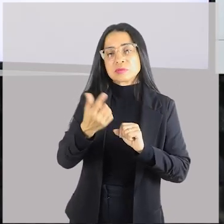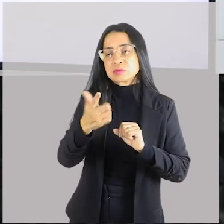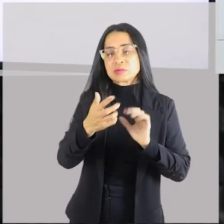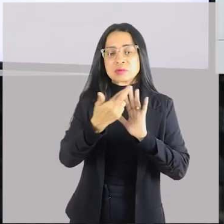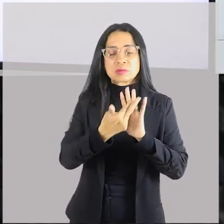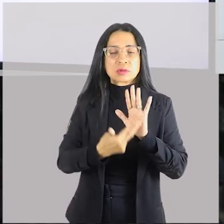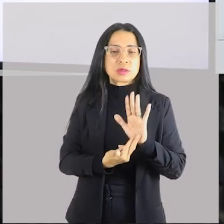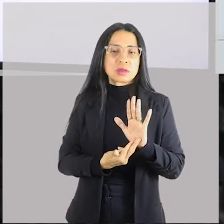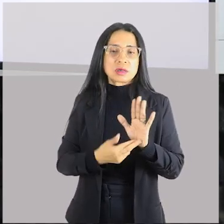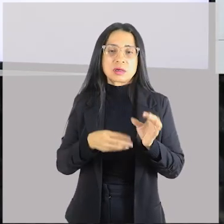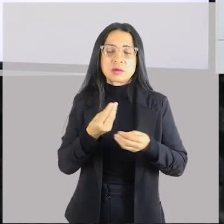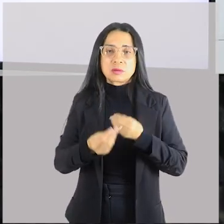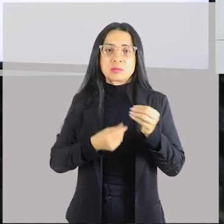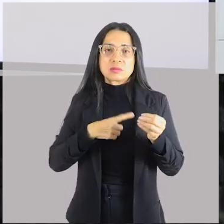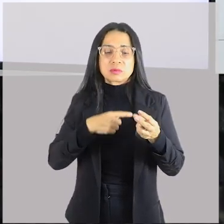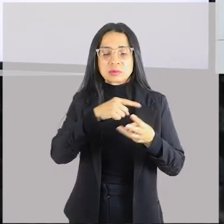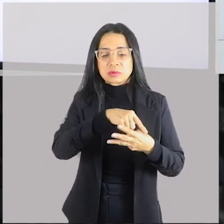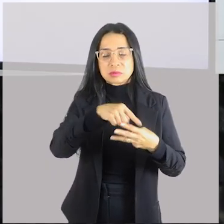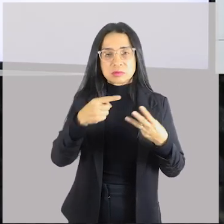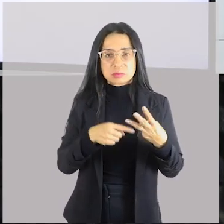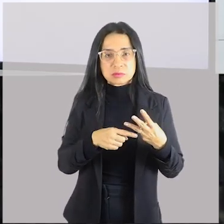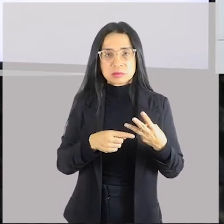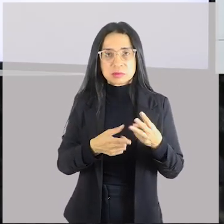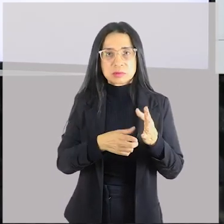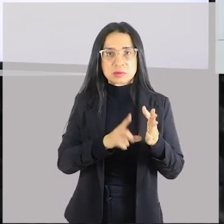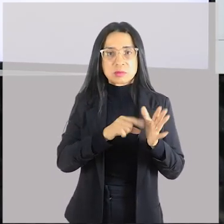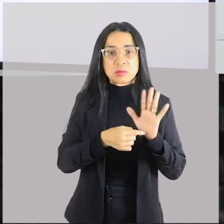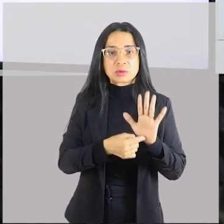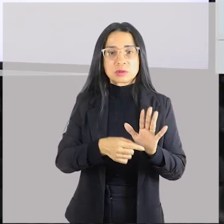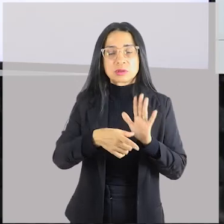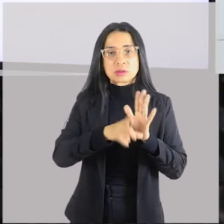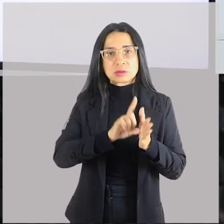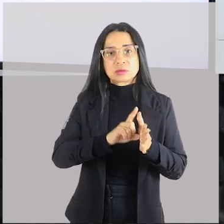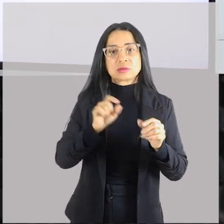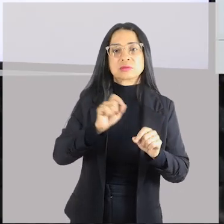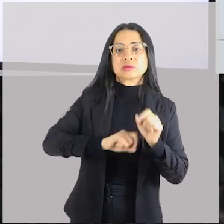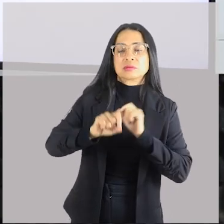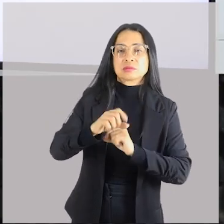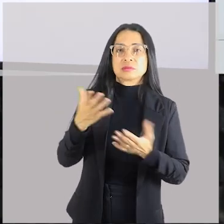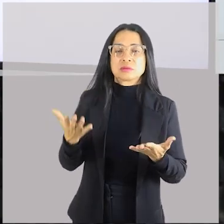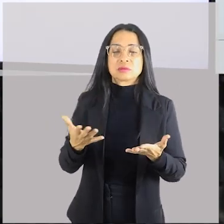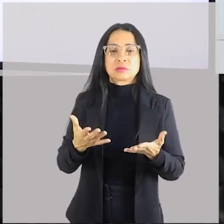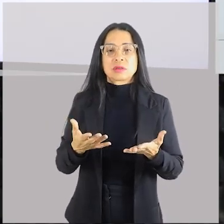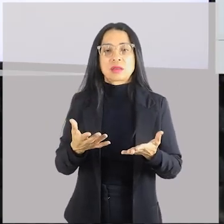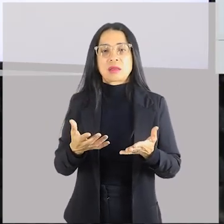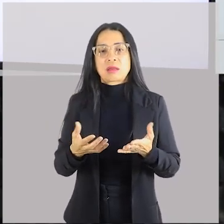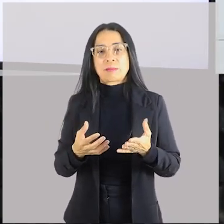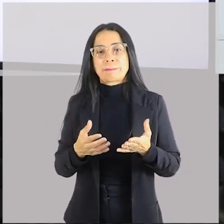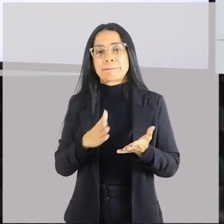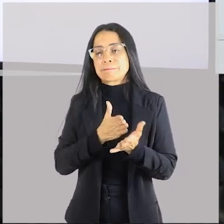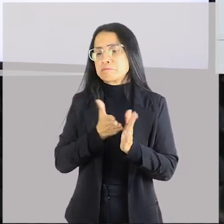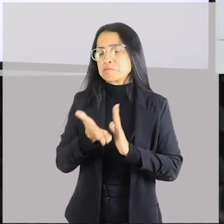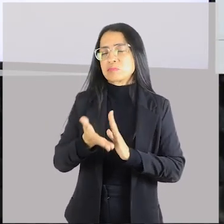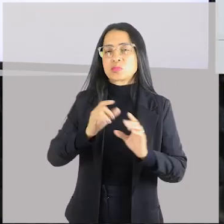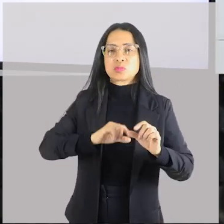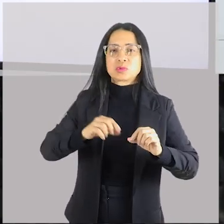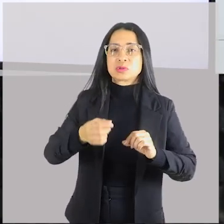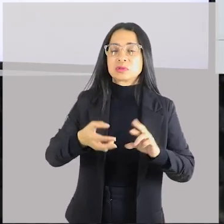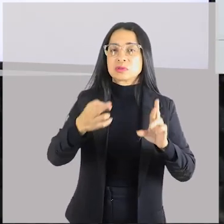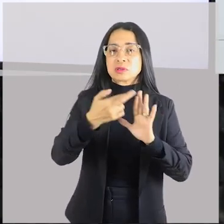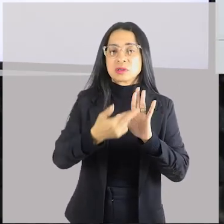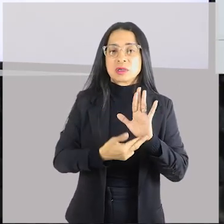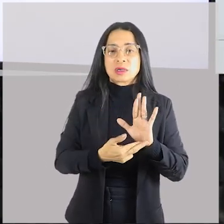como existiu nas três vanguardas que eu me citei o objetivo é quebrar essas regras quebrar todos os padrões e criar o